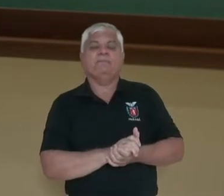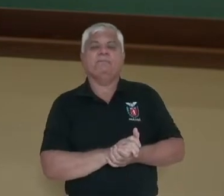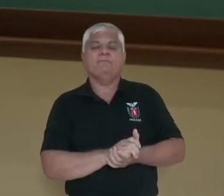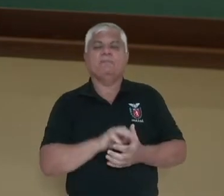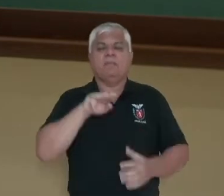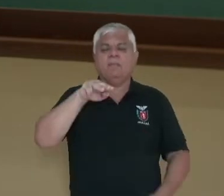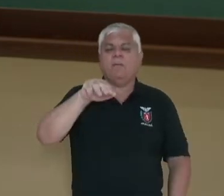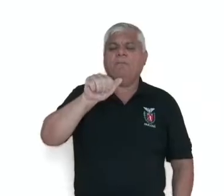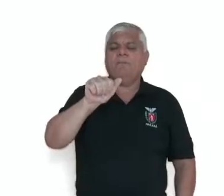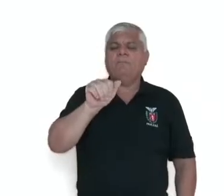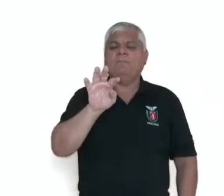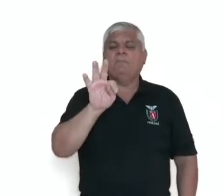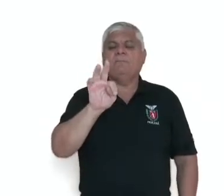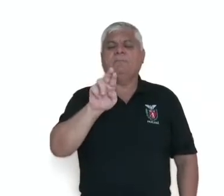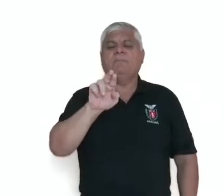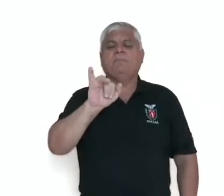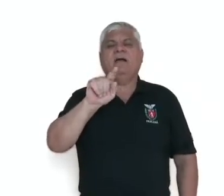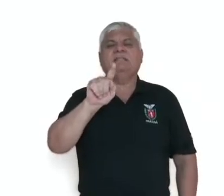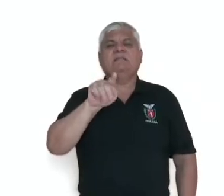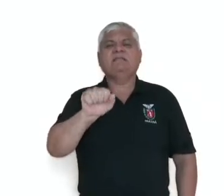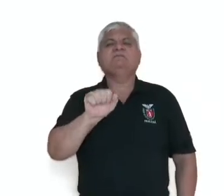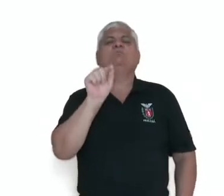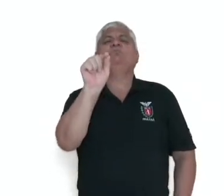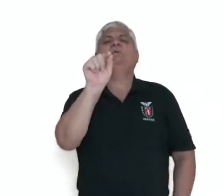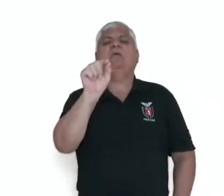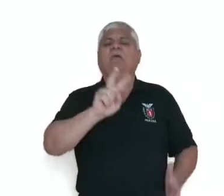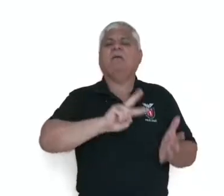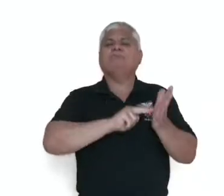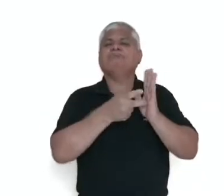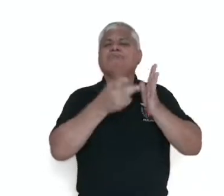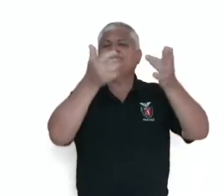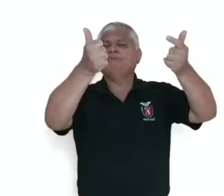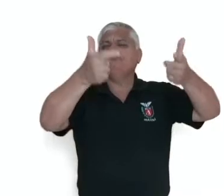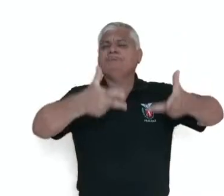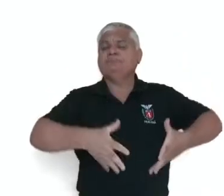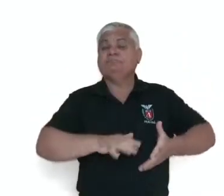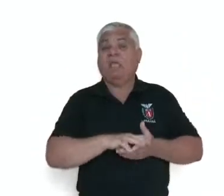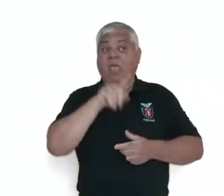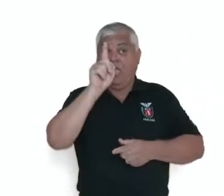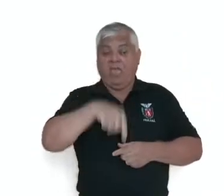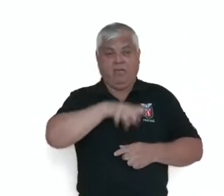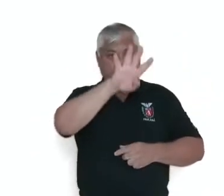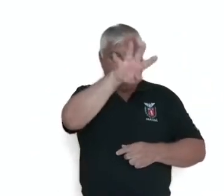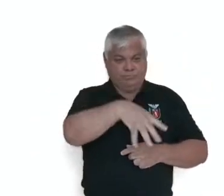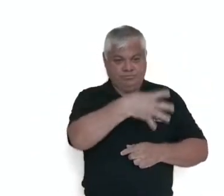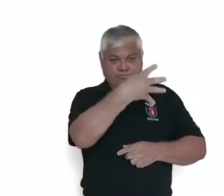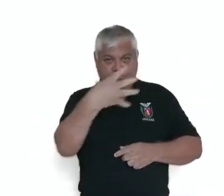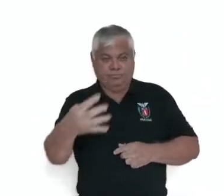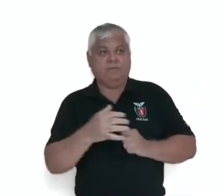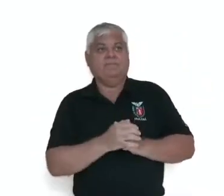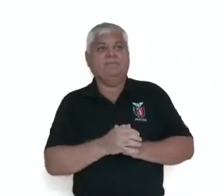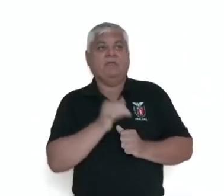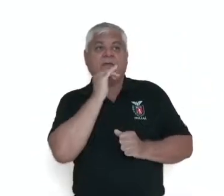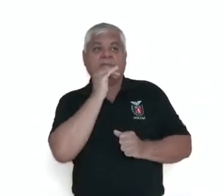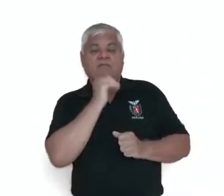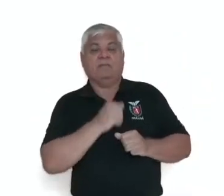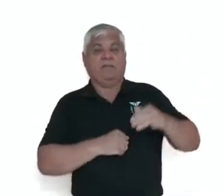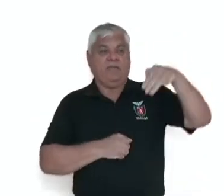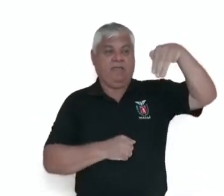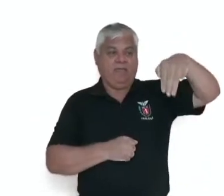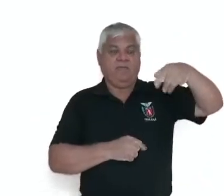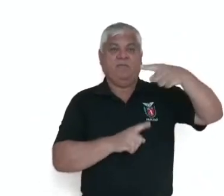Definição de matrizes. Matriz M por N. É uma tabela M vezes N. M vezes